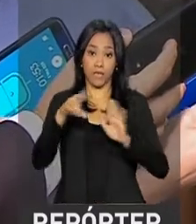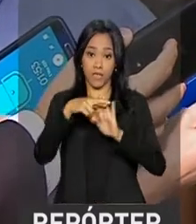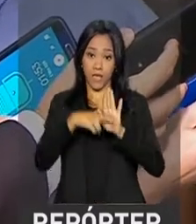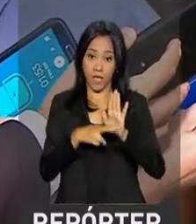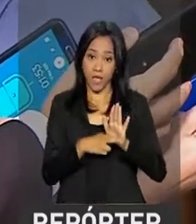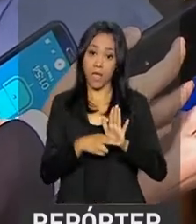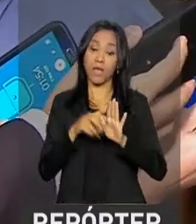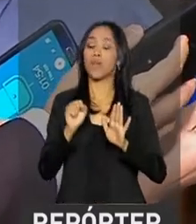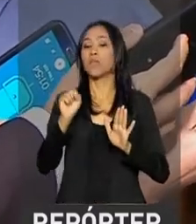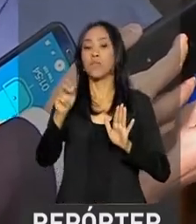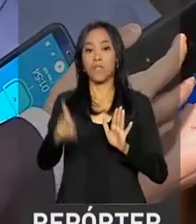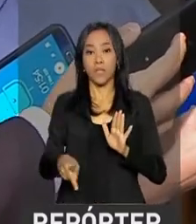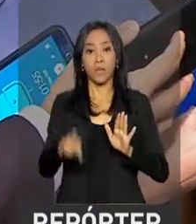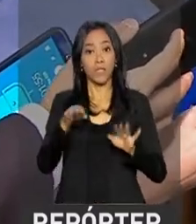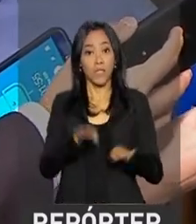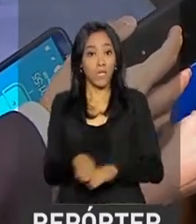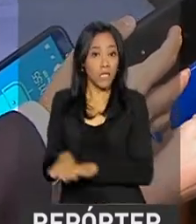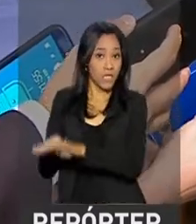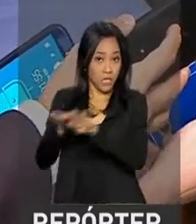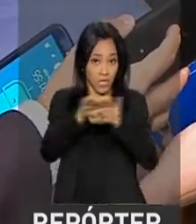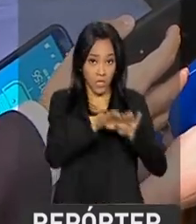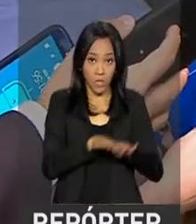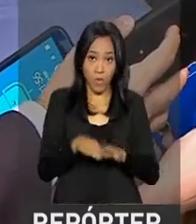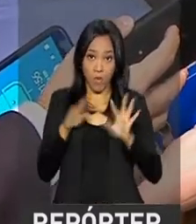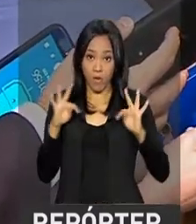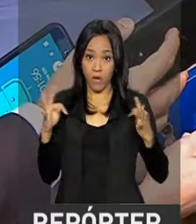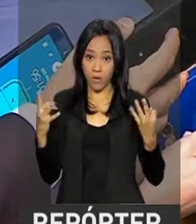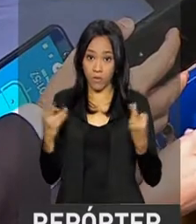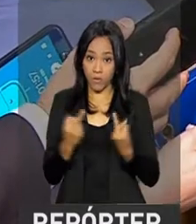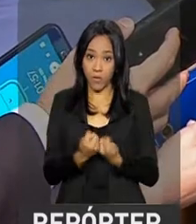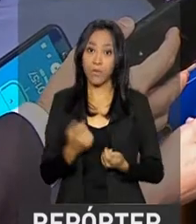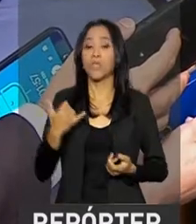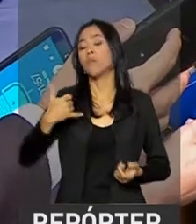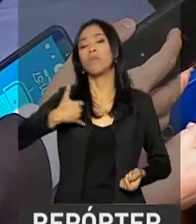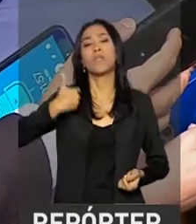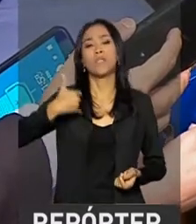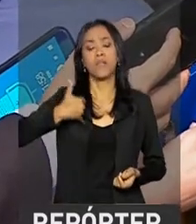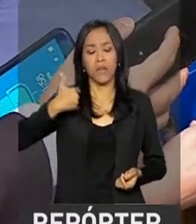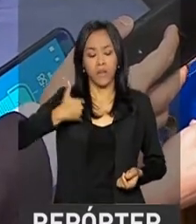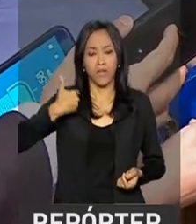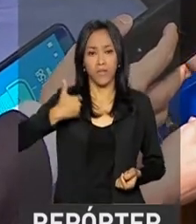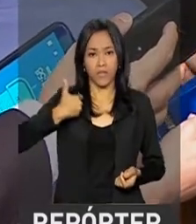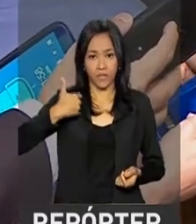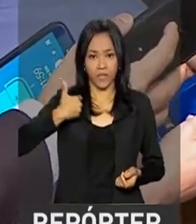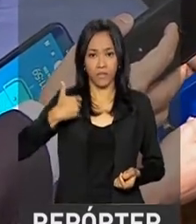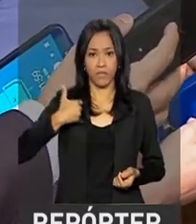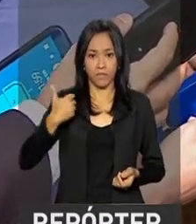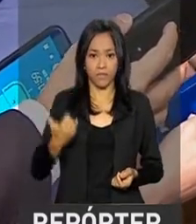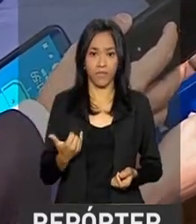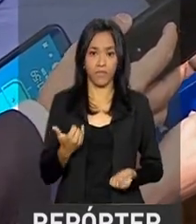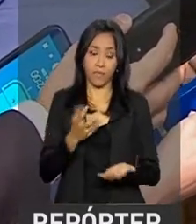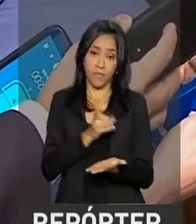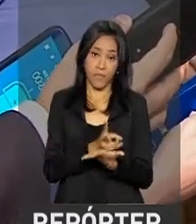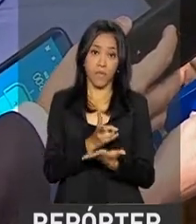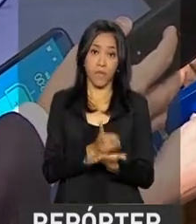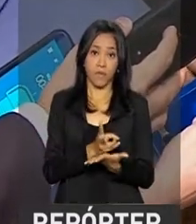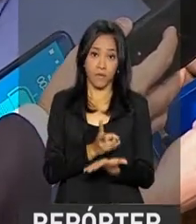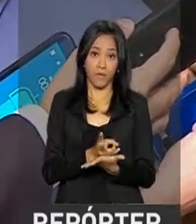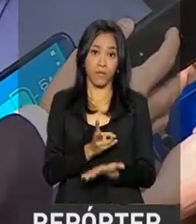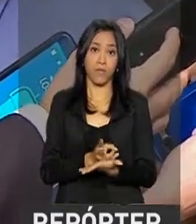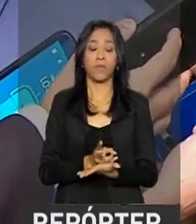previdenciário igual para todos os brasileiros e uma idade mínima, mesmo que existam nessa idade